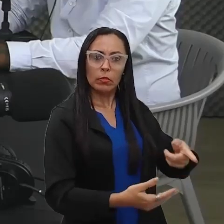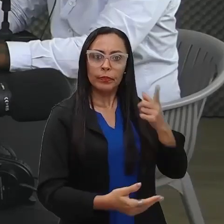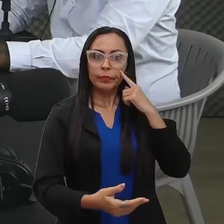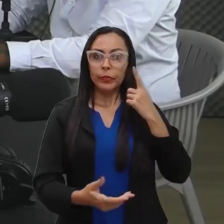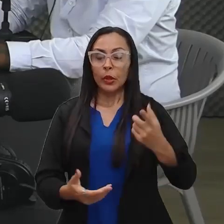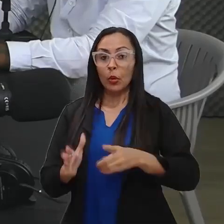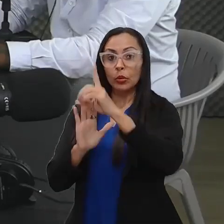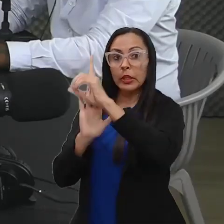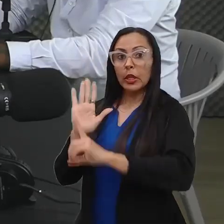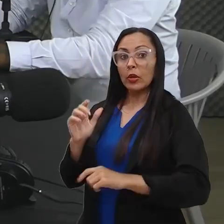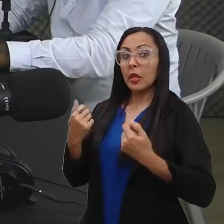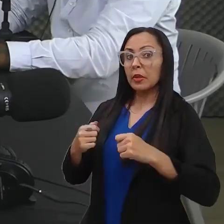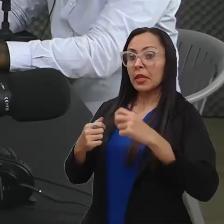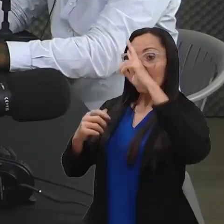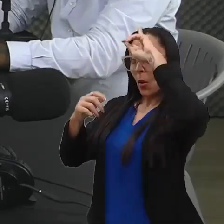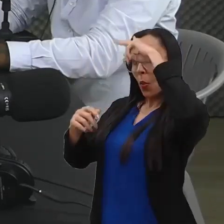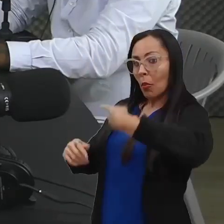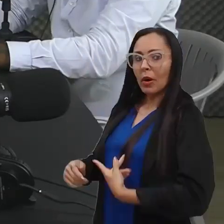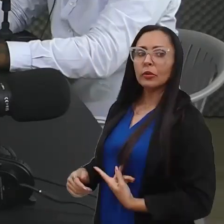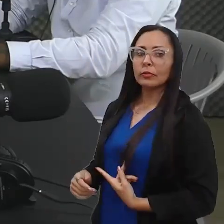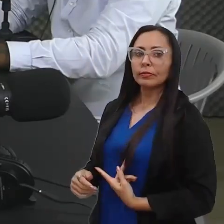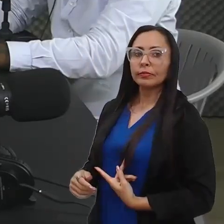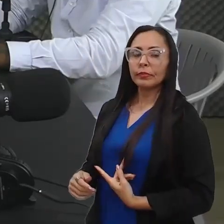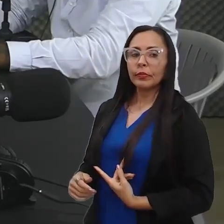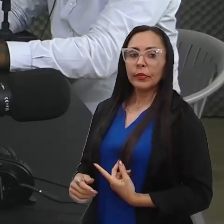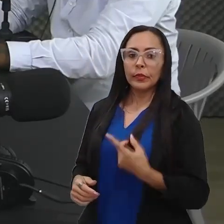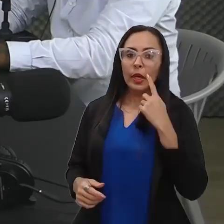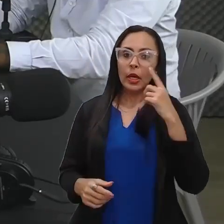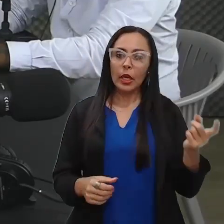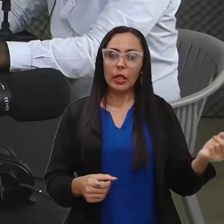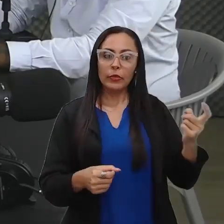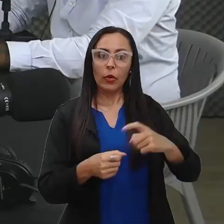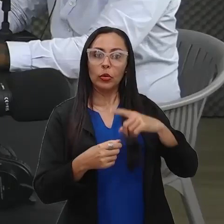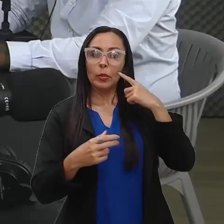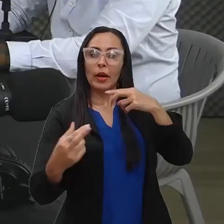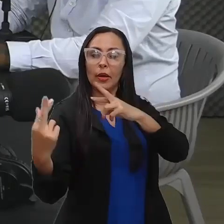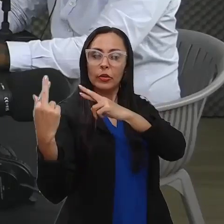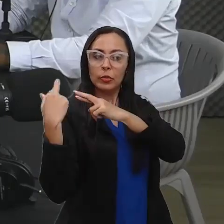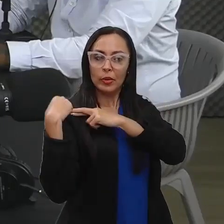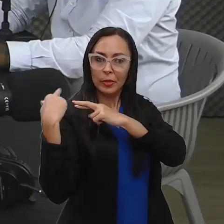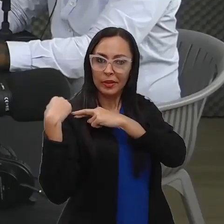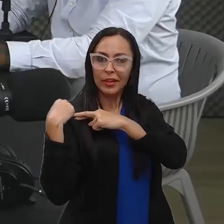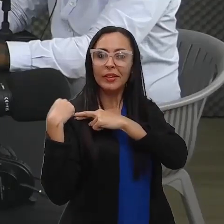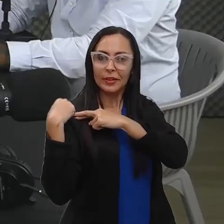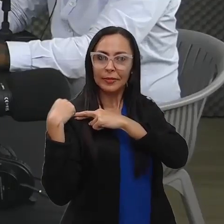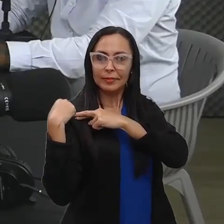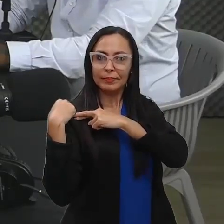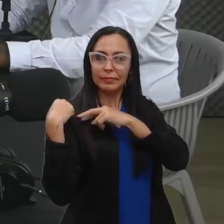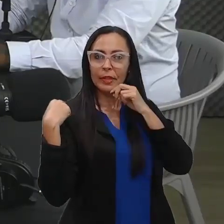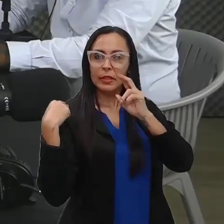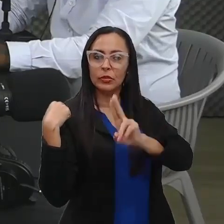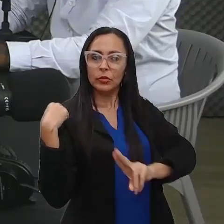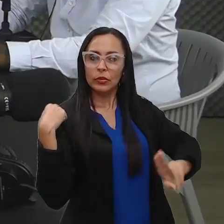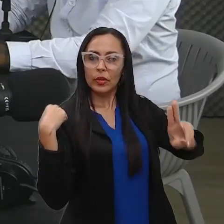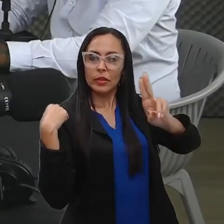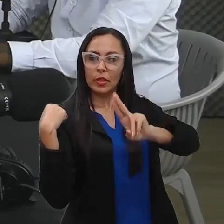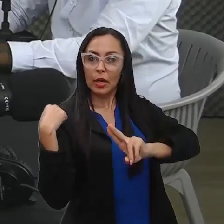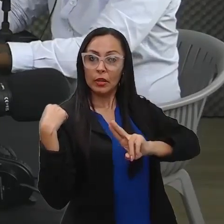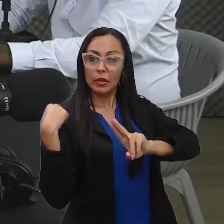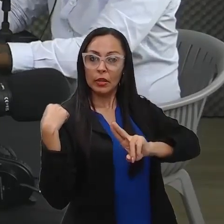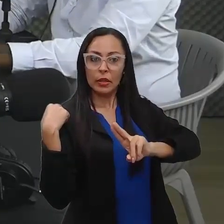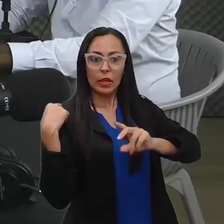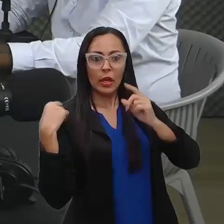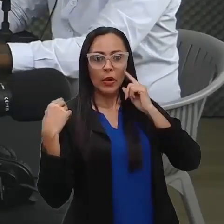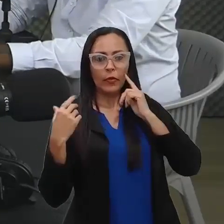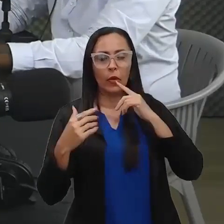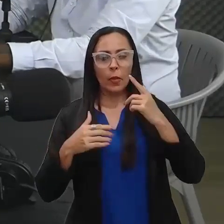humano. Quando eu falo humano, volto para o papel da responsabilidade dessas universidades em